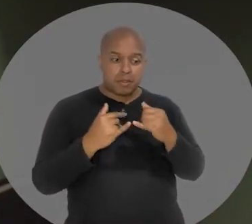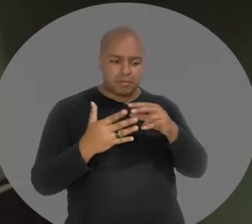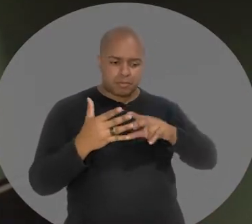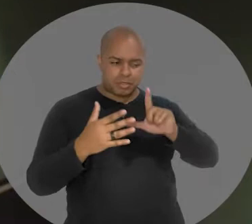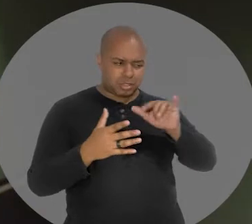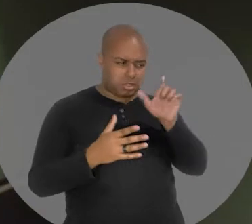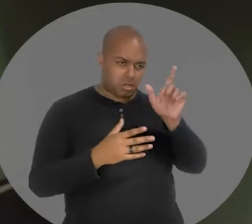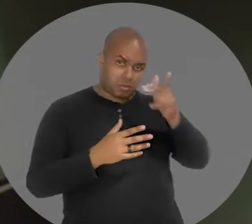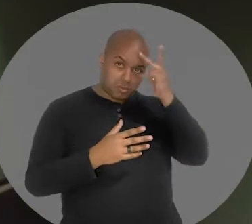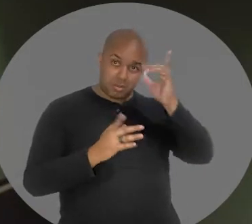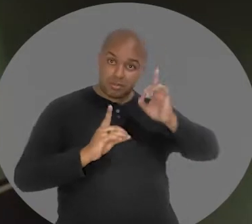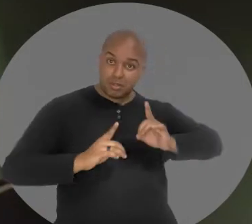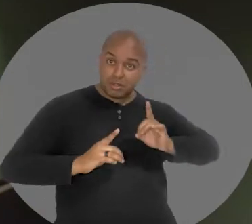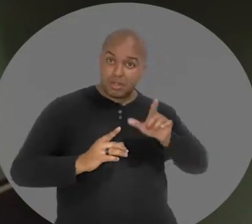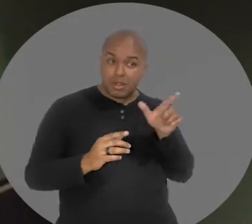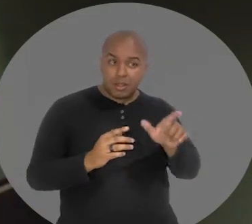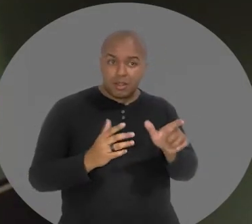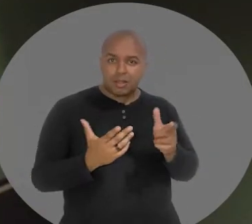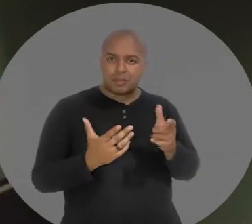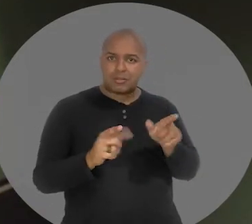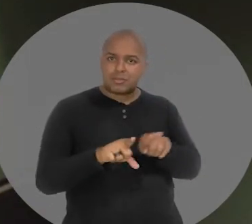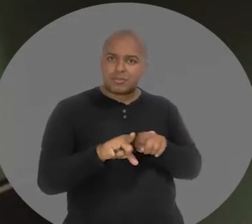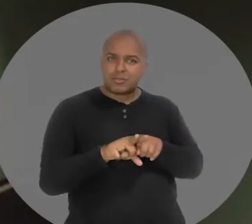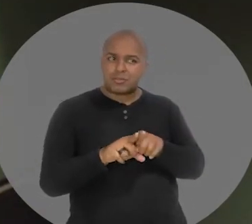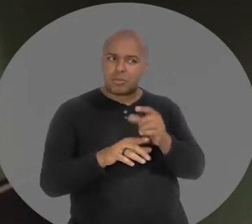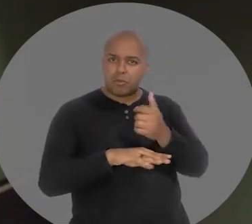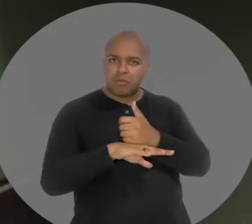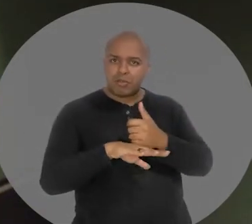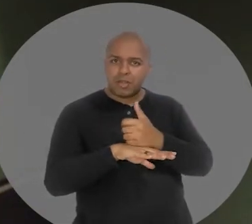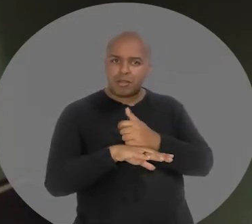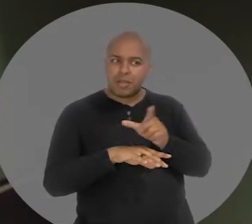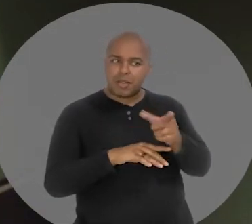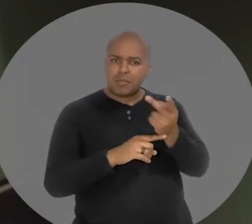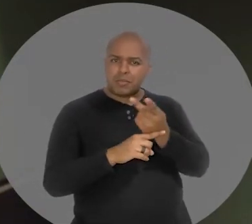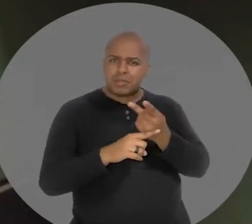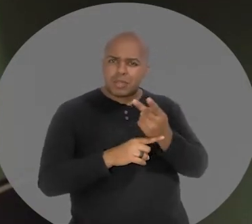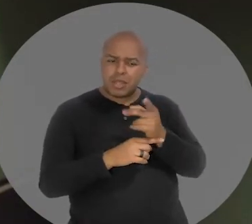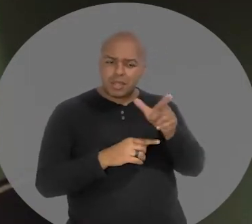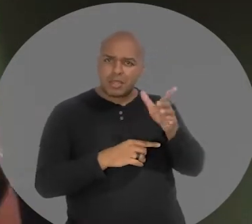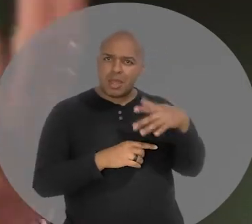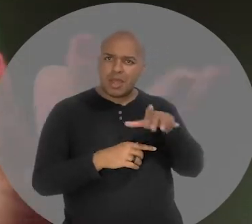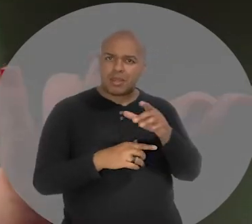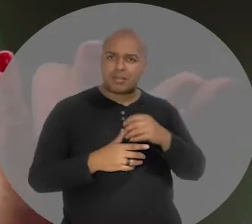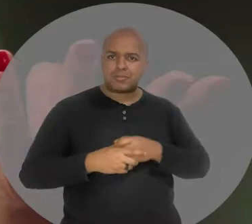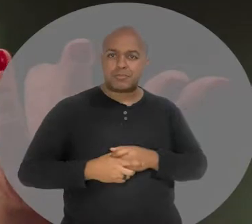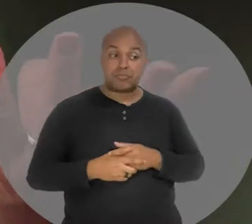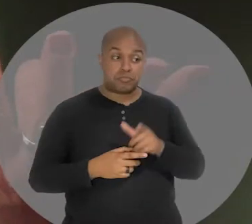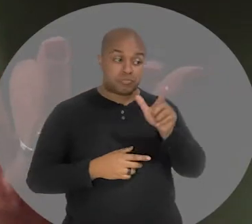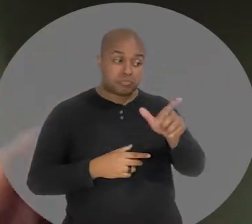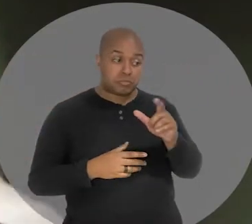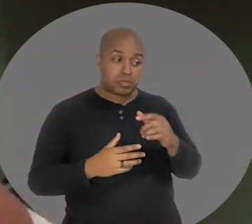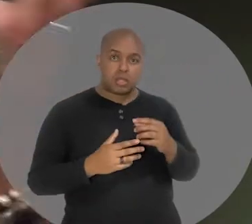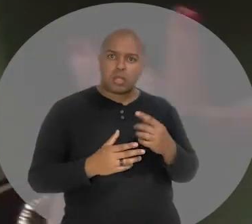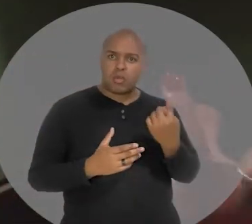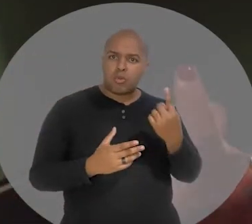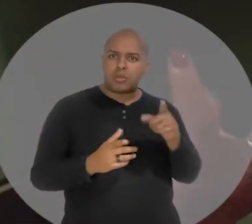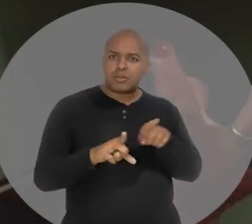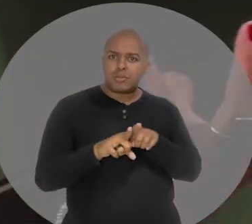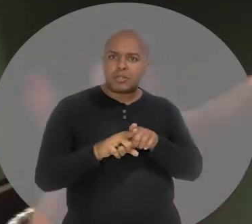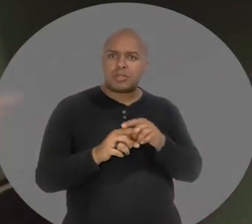com deficiência e profissional e pesquisadora dessa área, e